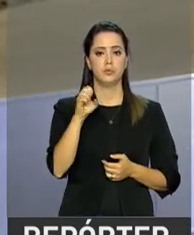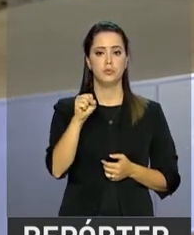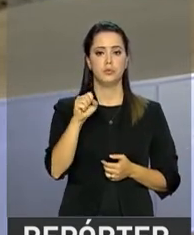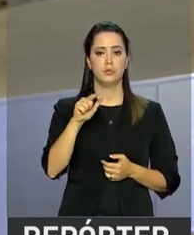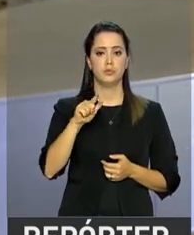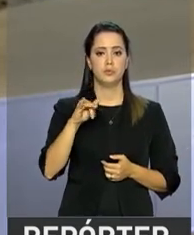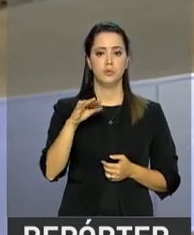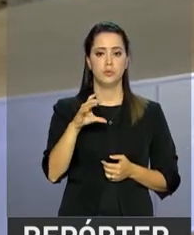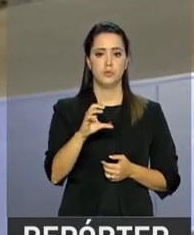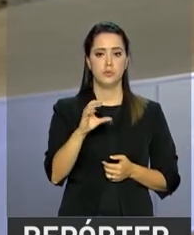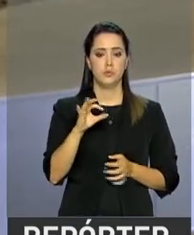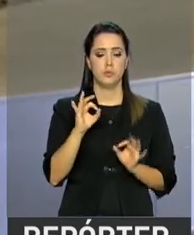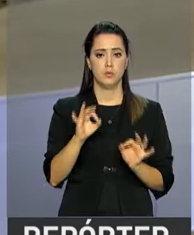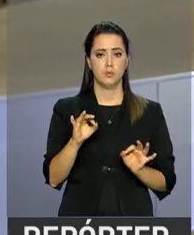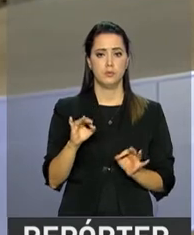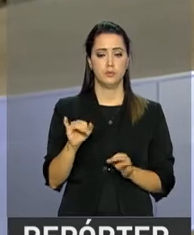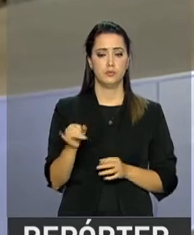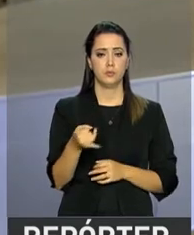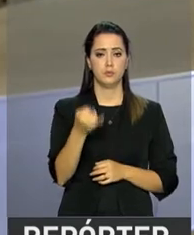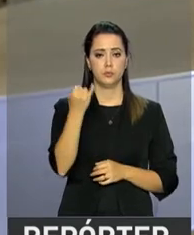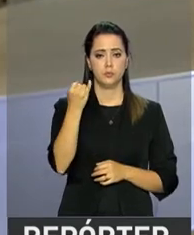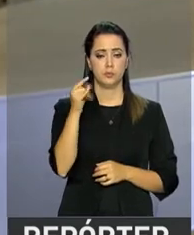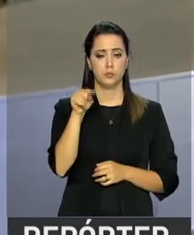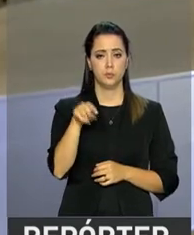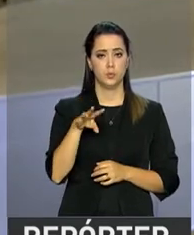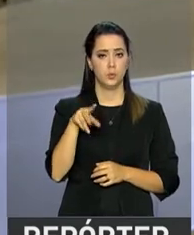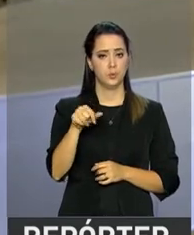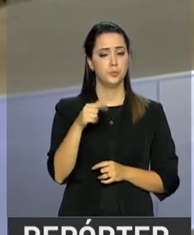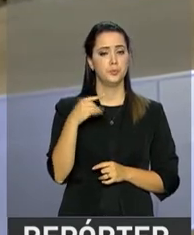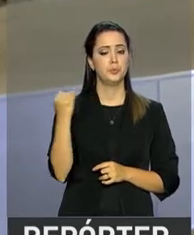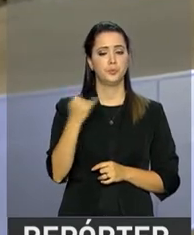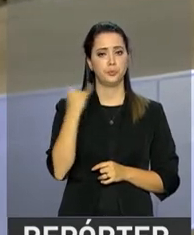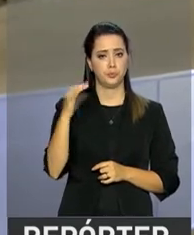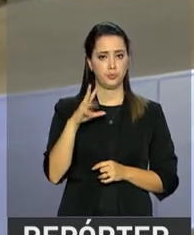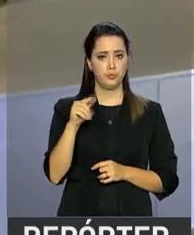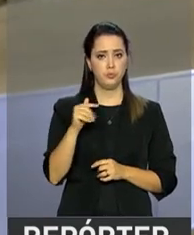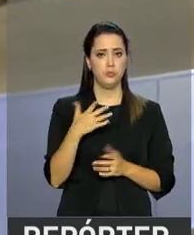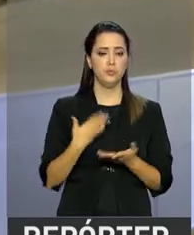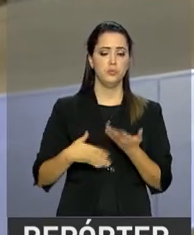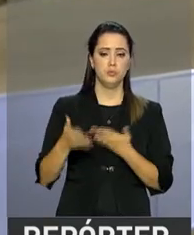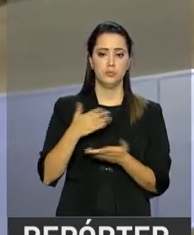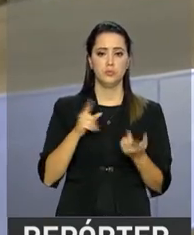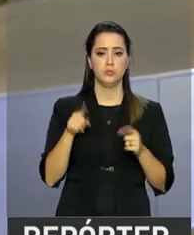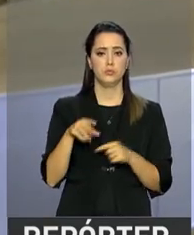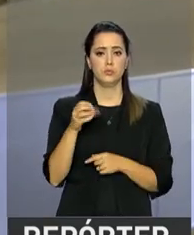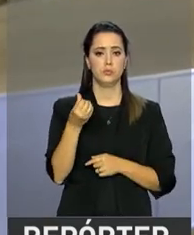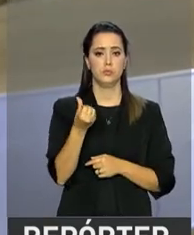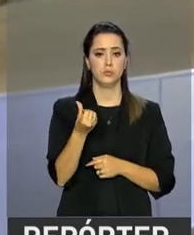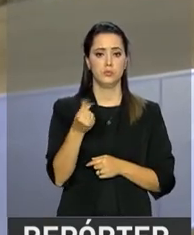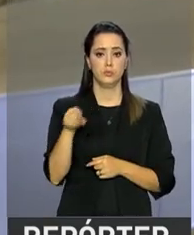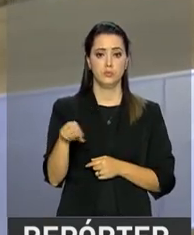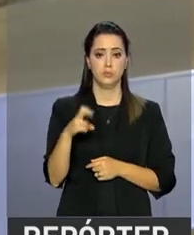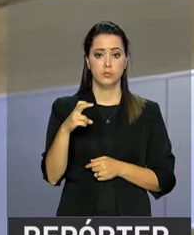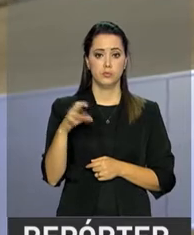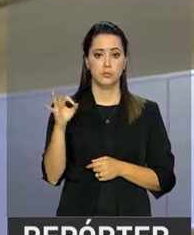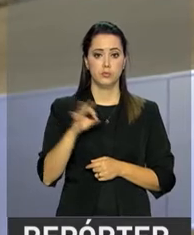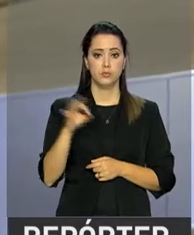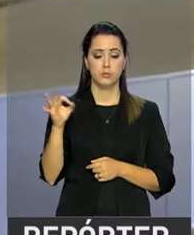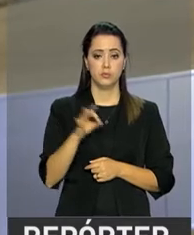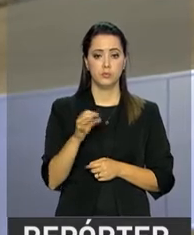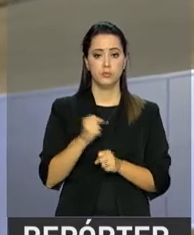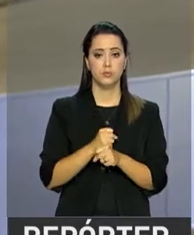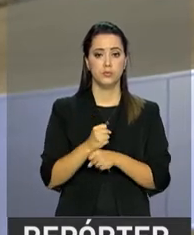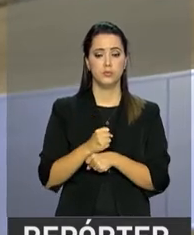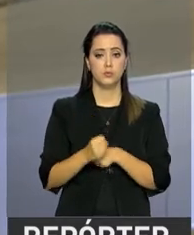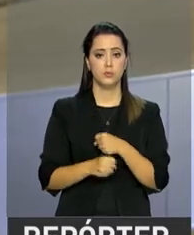que a taxa oficial serve de referência para todas as operações do mercado financeiro é de seis e meio por cento ao